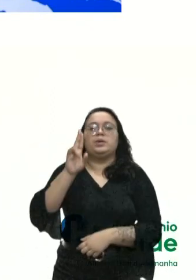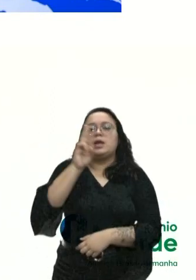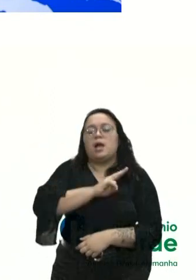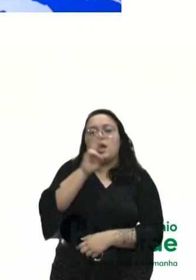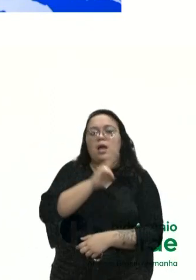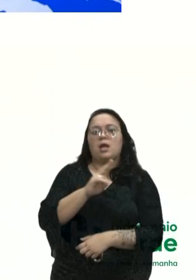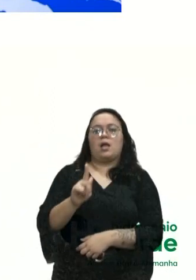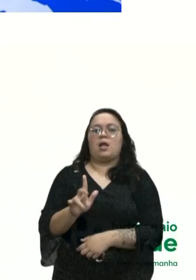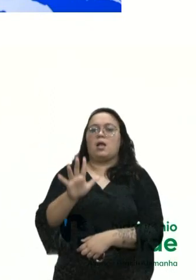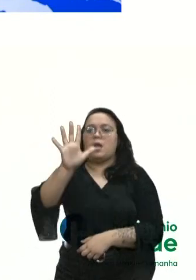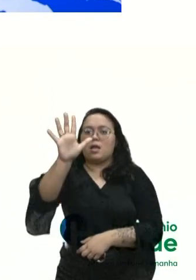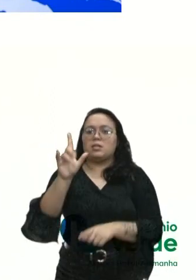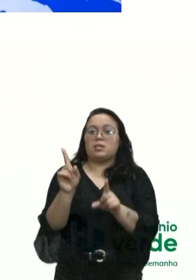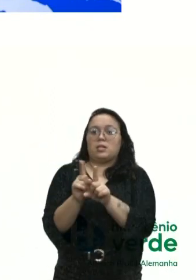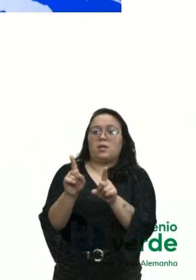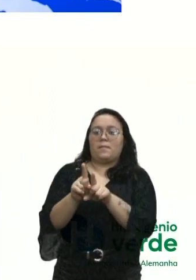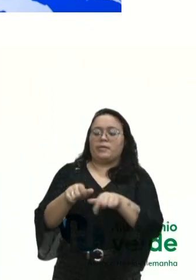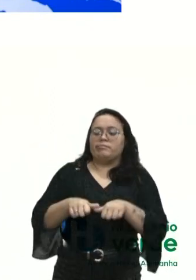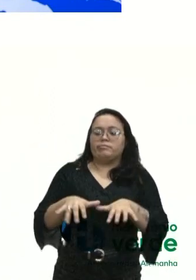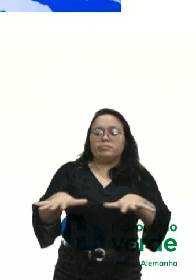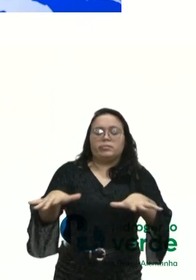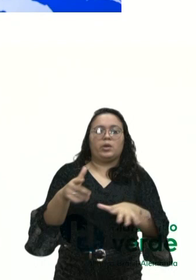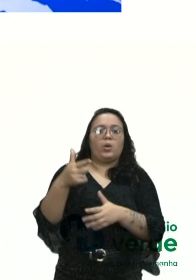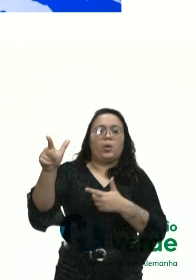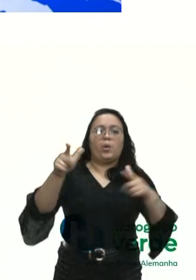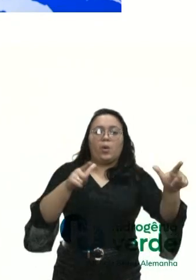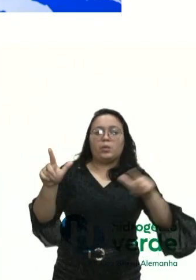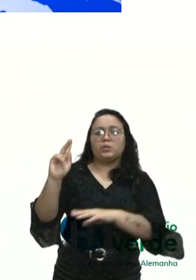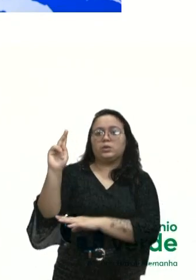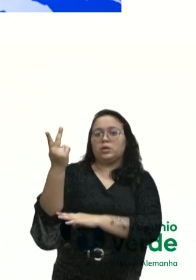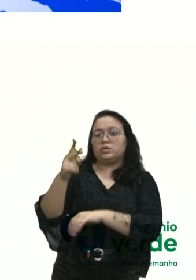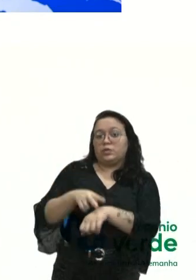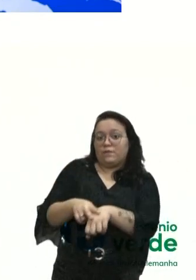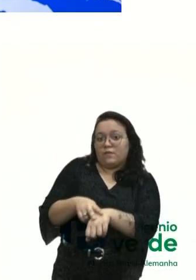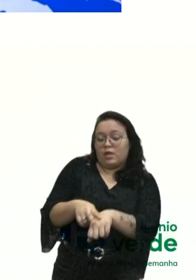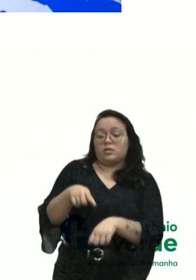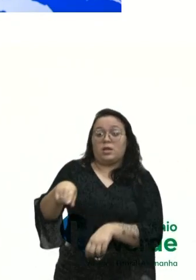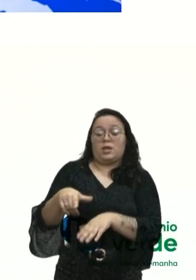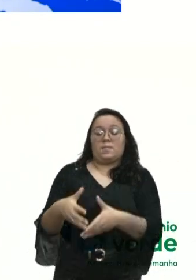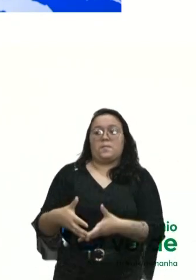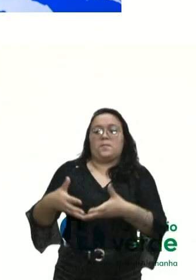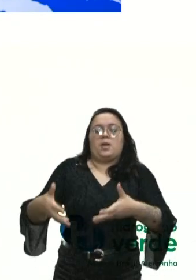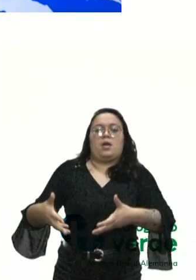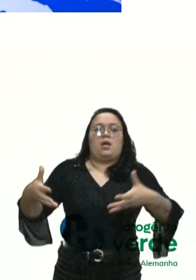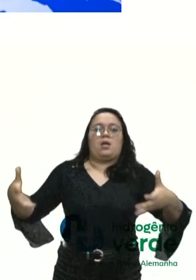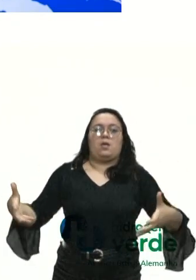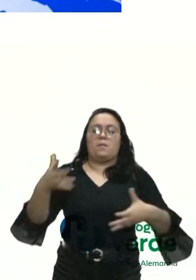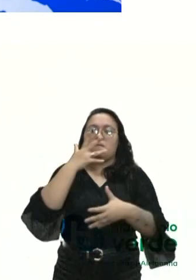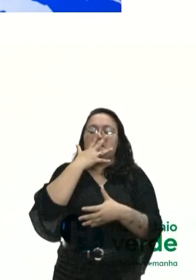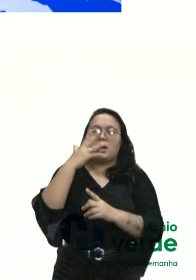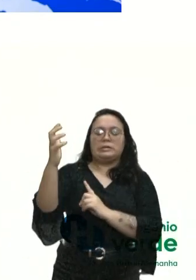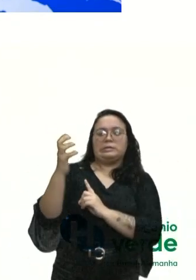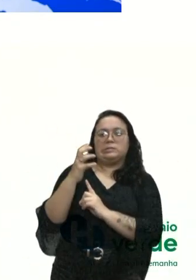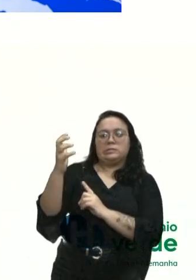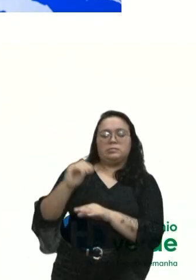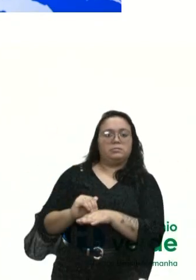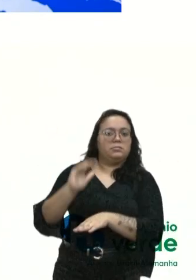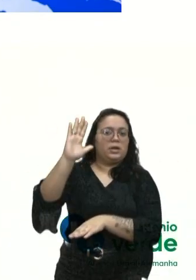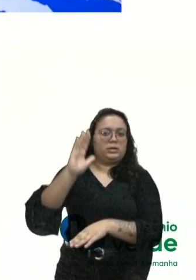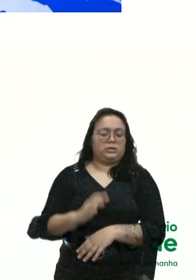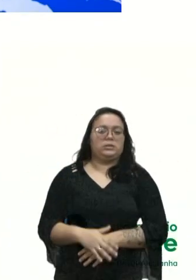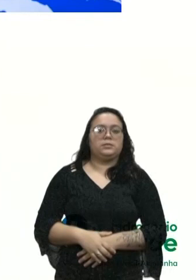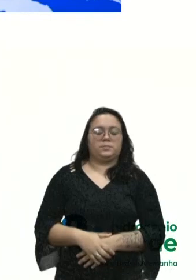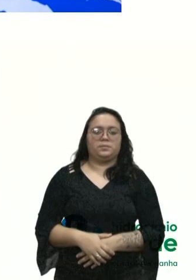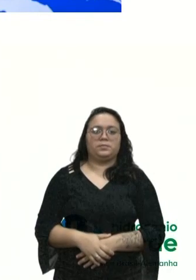essa transição indo para o gás natural, para o hidrogênio verde, é cada vez maior. Essa pressão é cada vez maior.